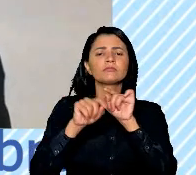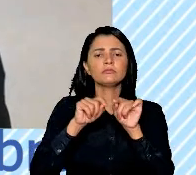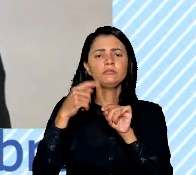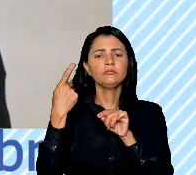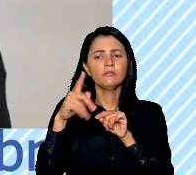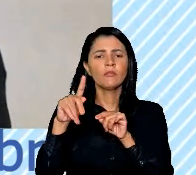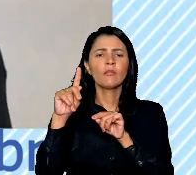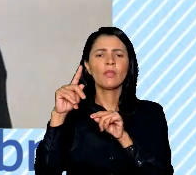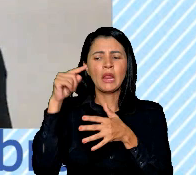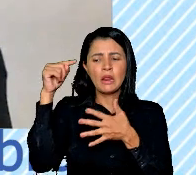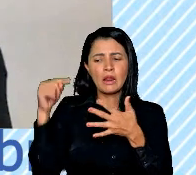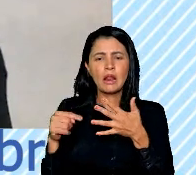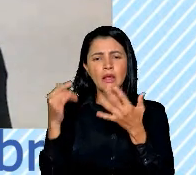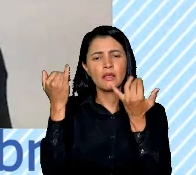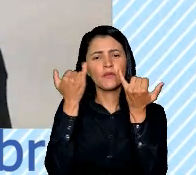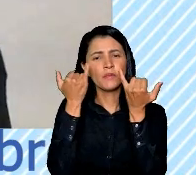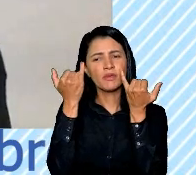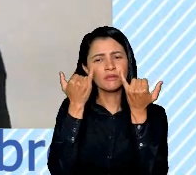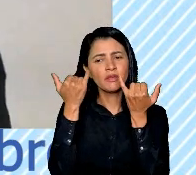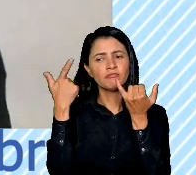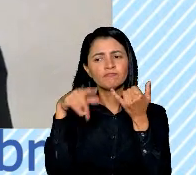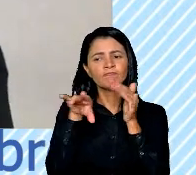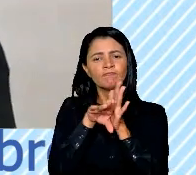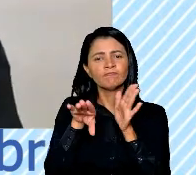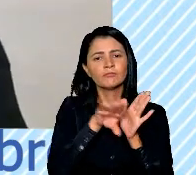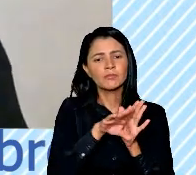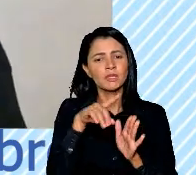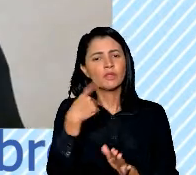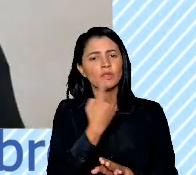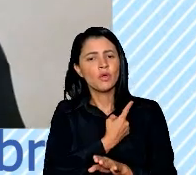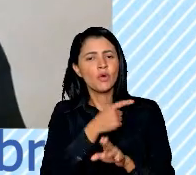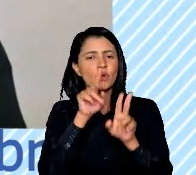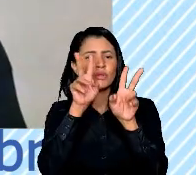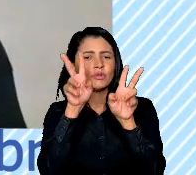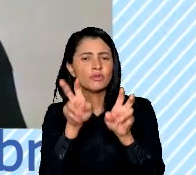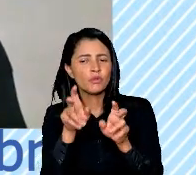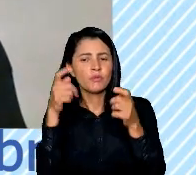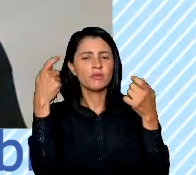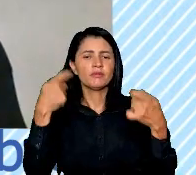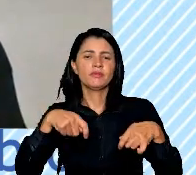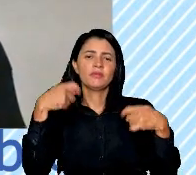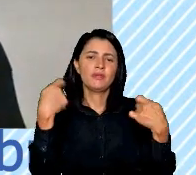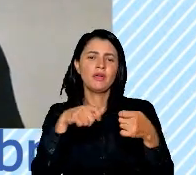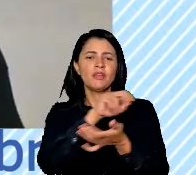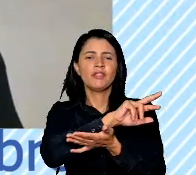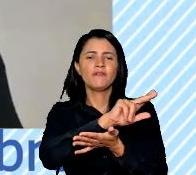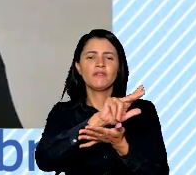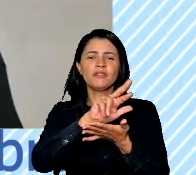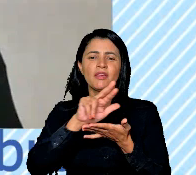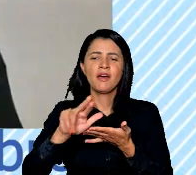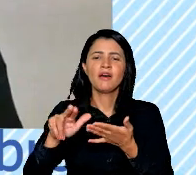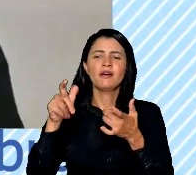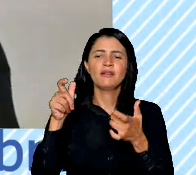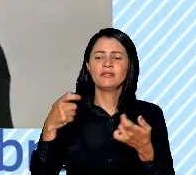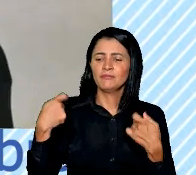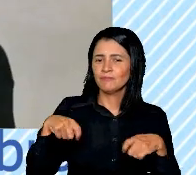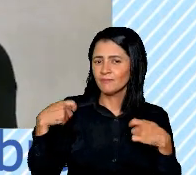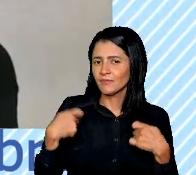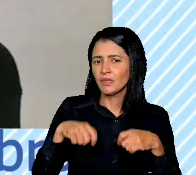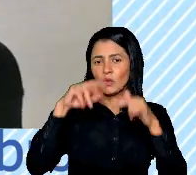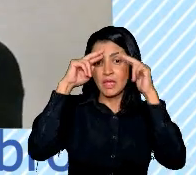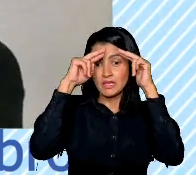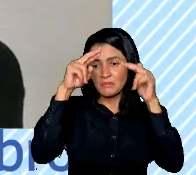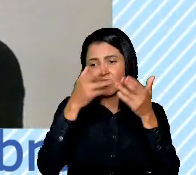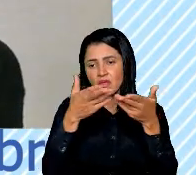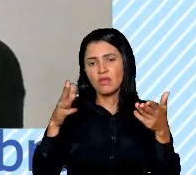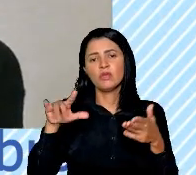todas essas informações que vêm chegando a nós, né, a respeito da necessidade da diversidade, da necessidade do respeito ao outro,